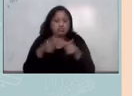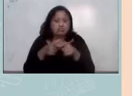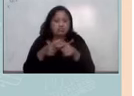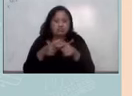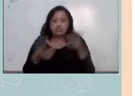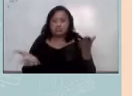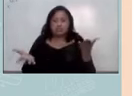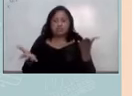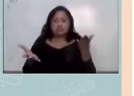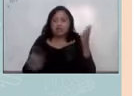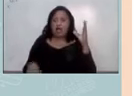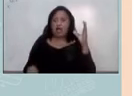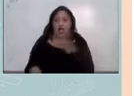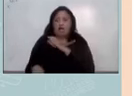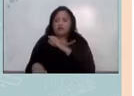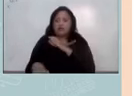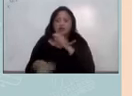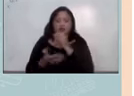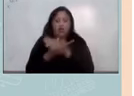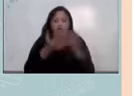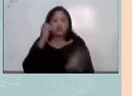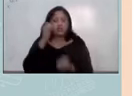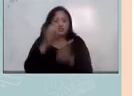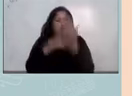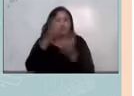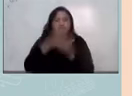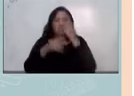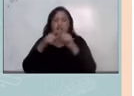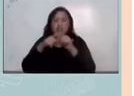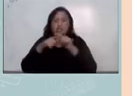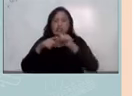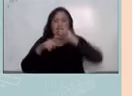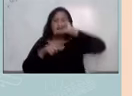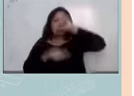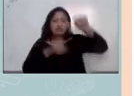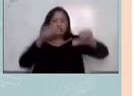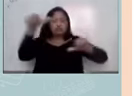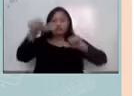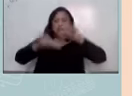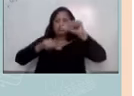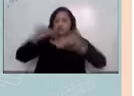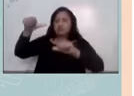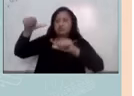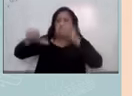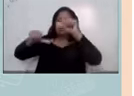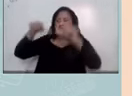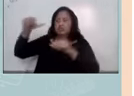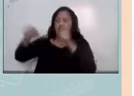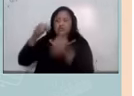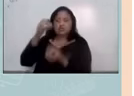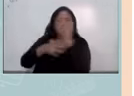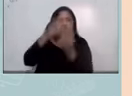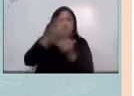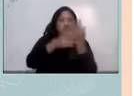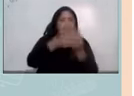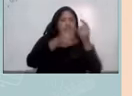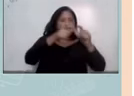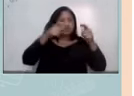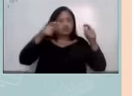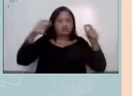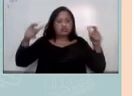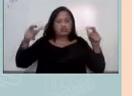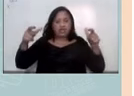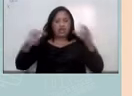repente, começa a aparecer, multiplicar os números de casos, e aí isso toma uma grande proporção, então a gente tem uma epidemia.